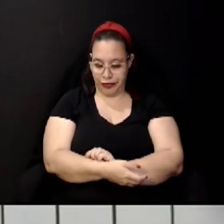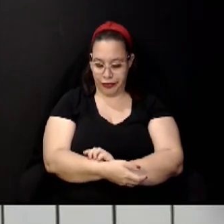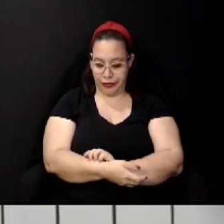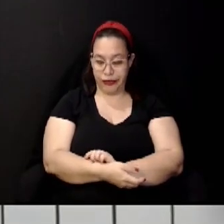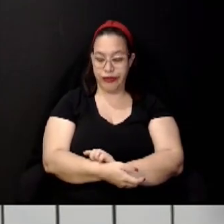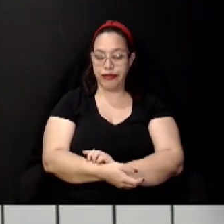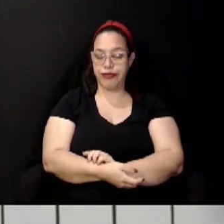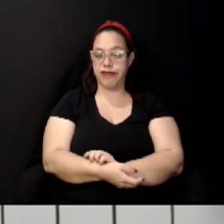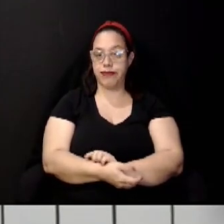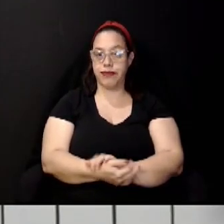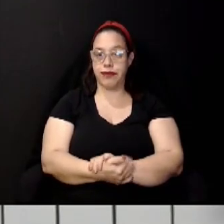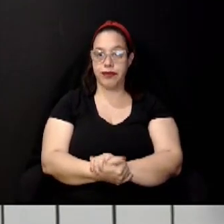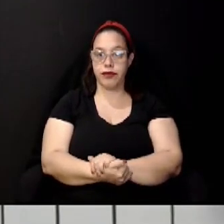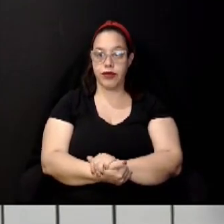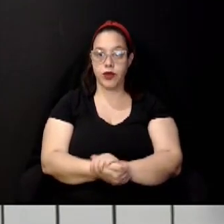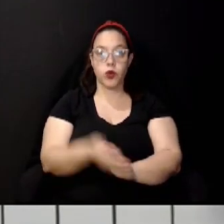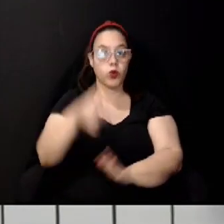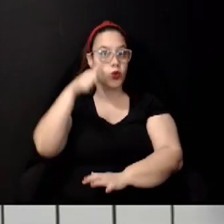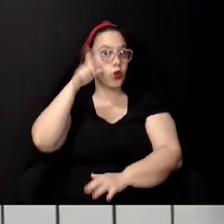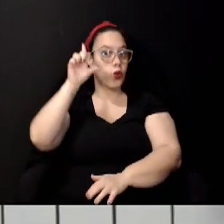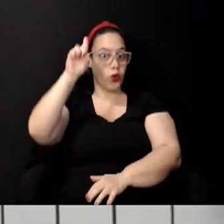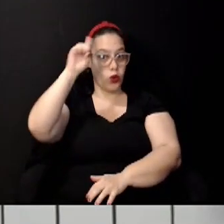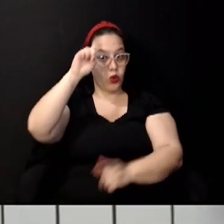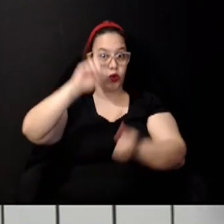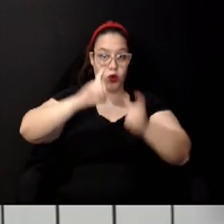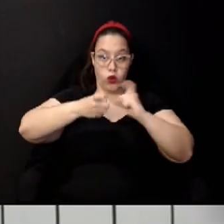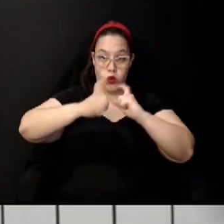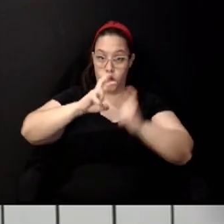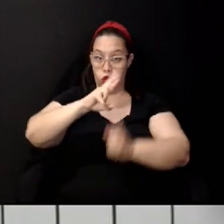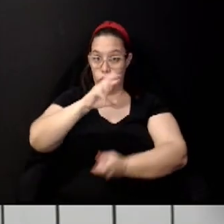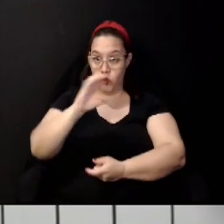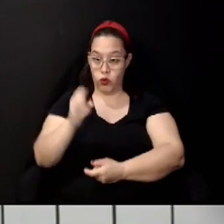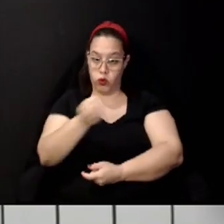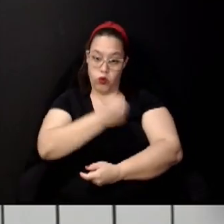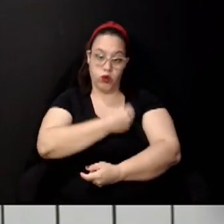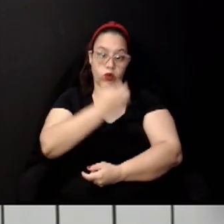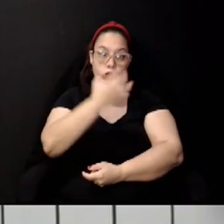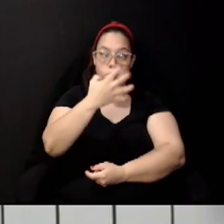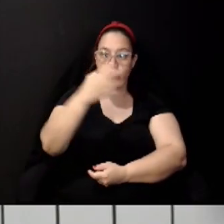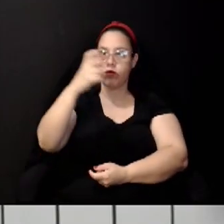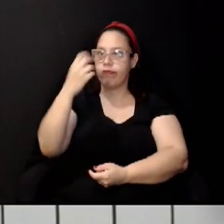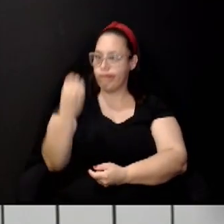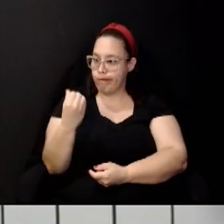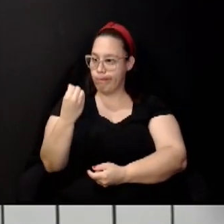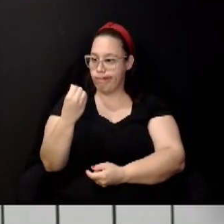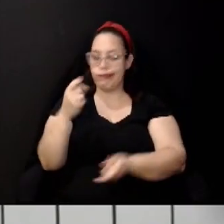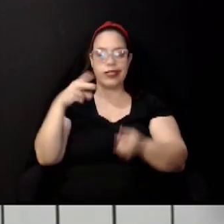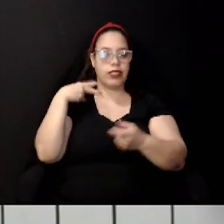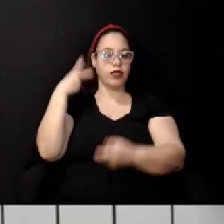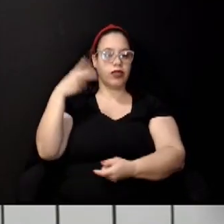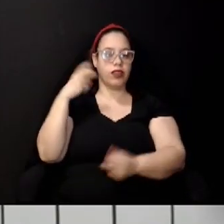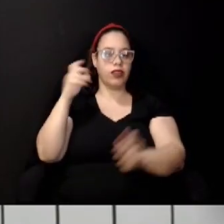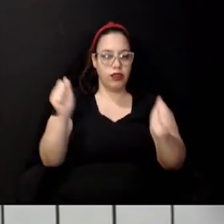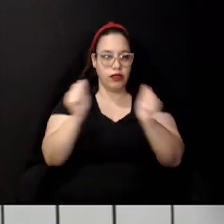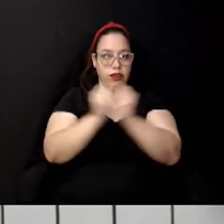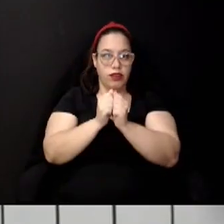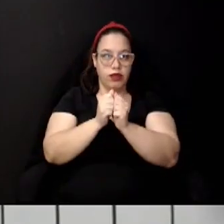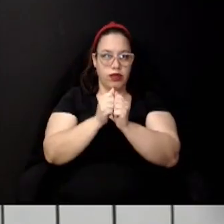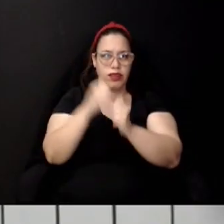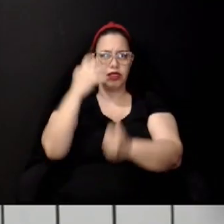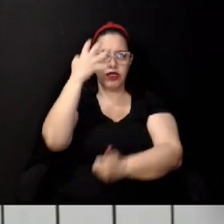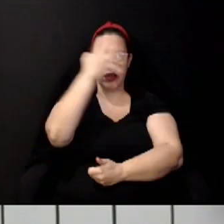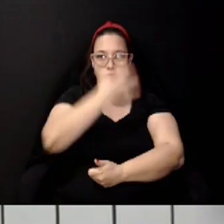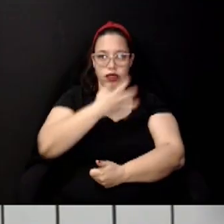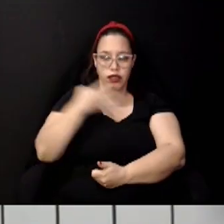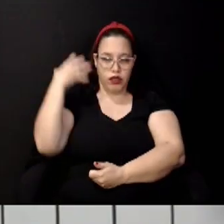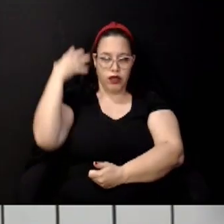3736-1402. E ontem foi dia de reunião ordinária, a de número 46. Os vereadores se reuniram por quase 4 horas